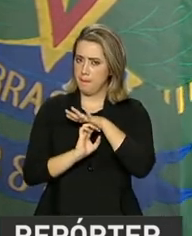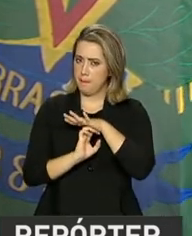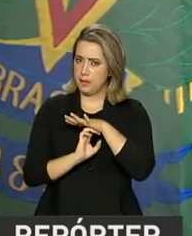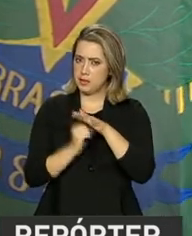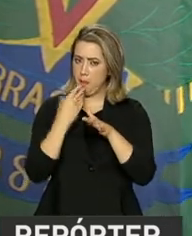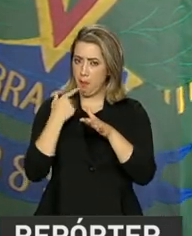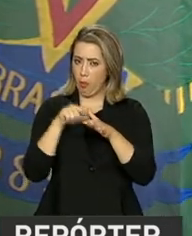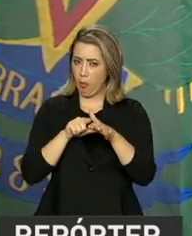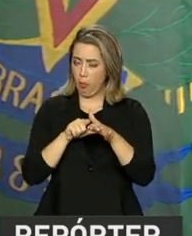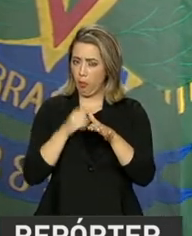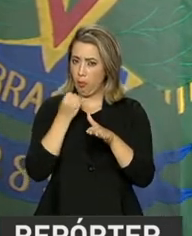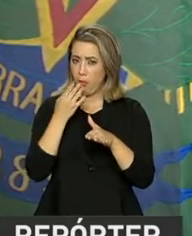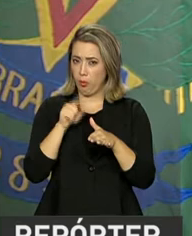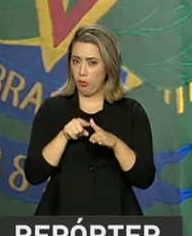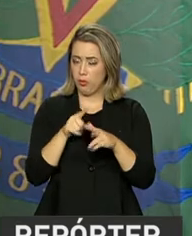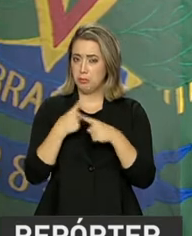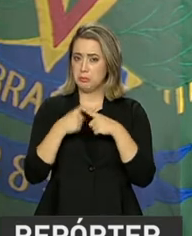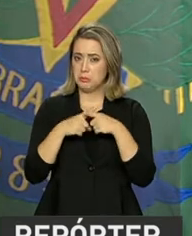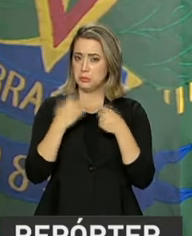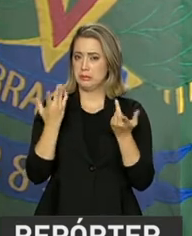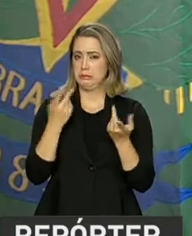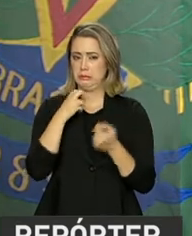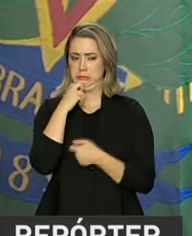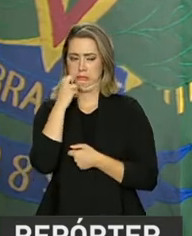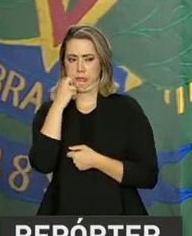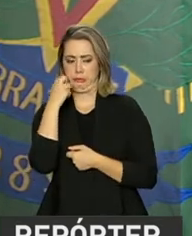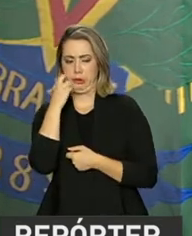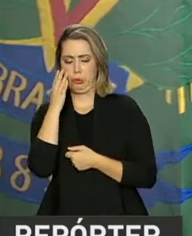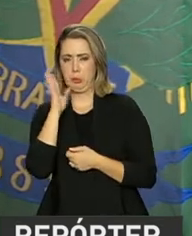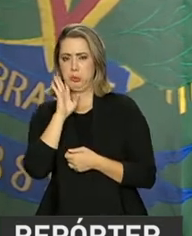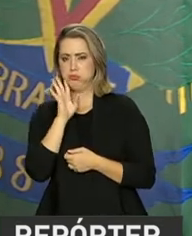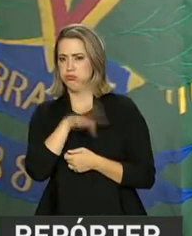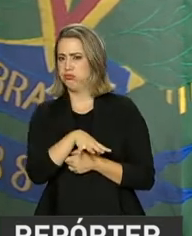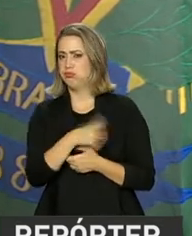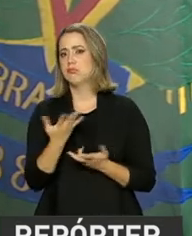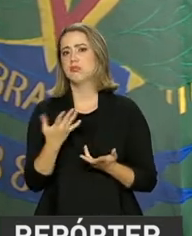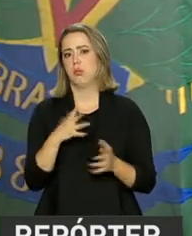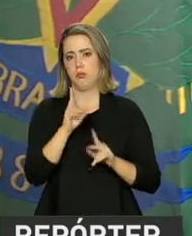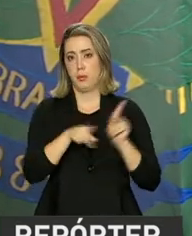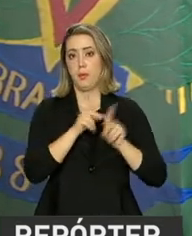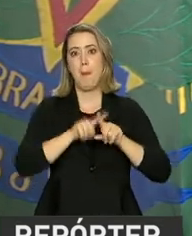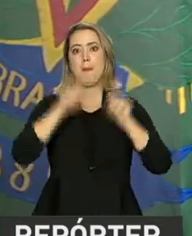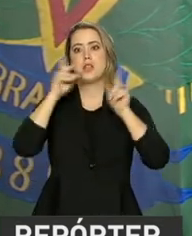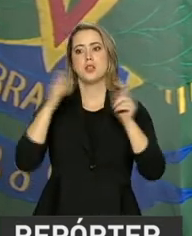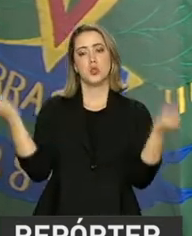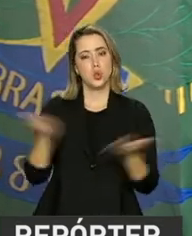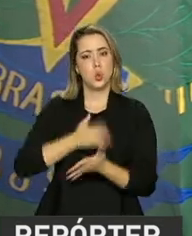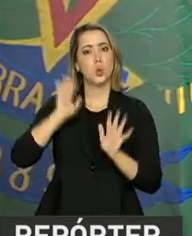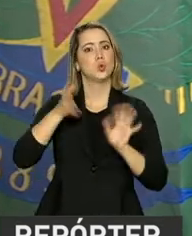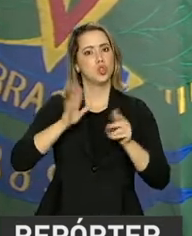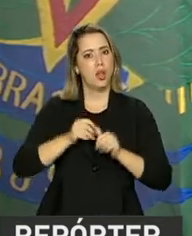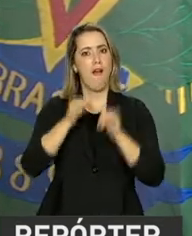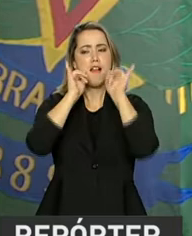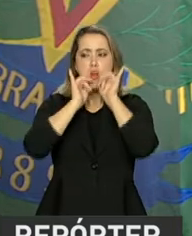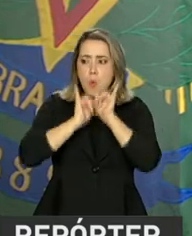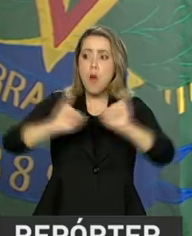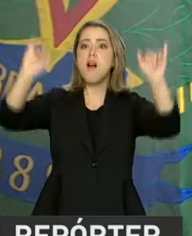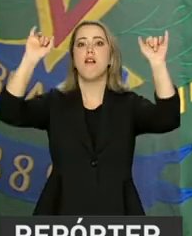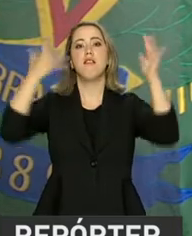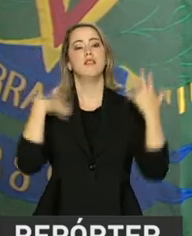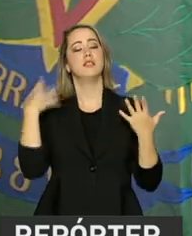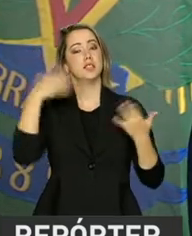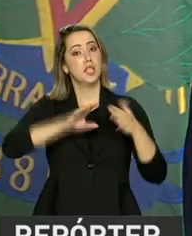que estava sendo talvez motivo de envergonhamento para o povo brasileiro hoje nós podemos falar em alto e bom som que